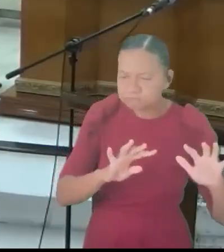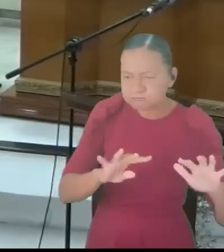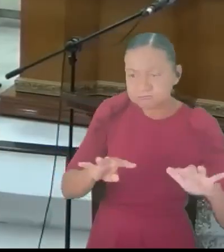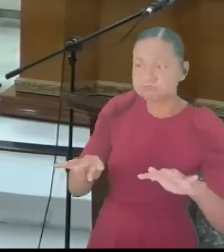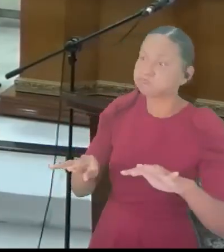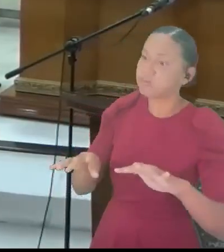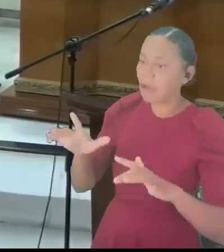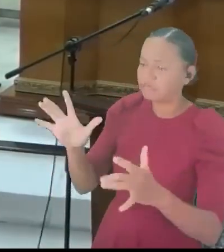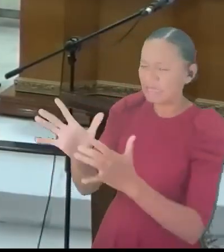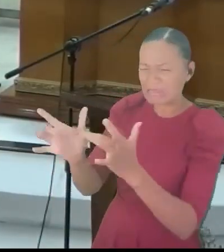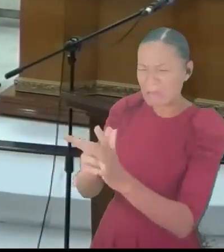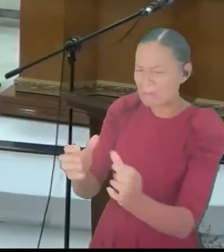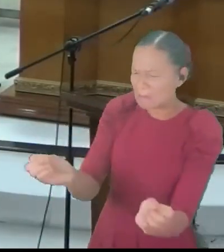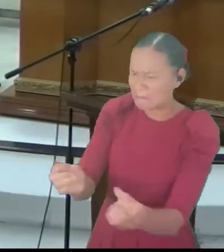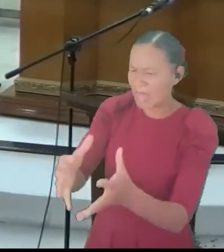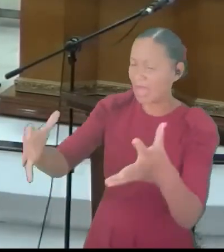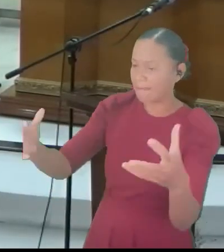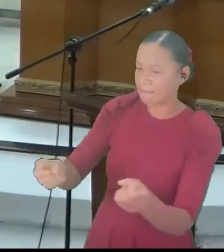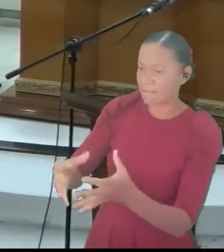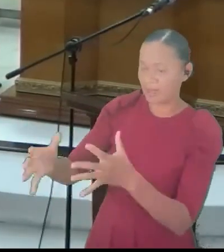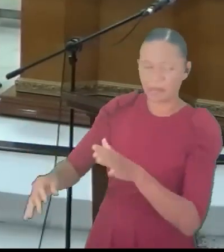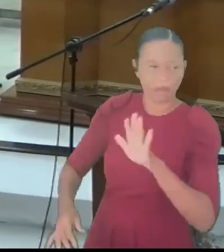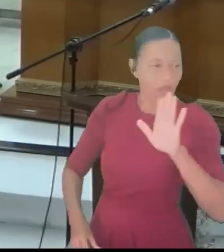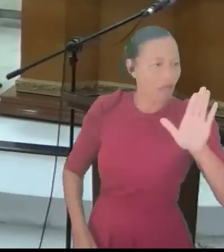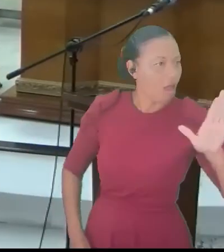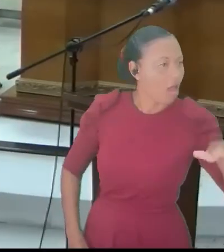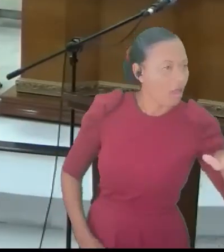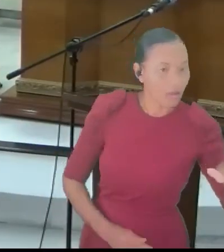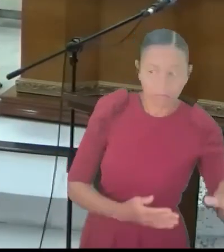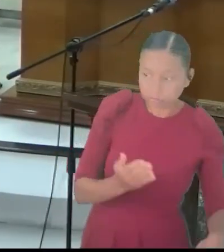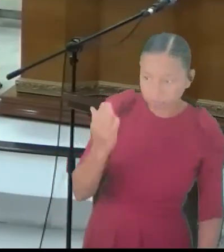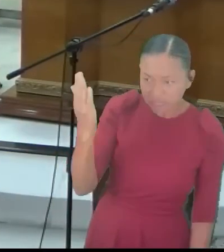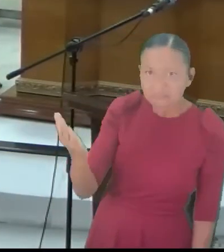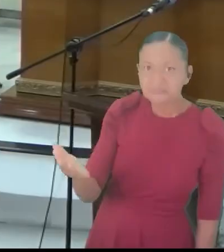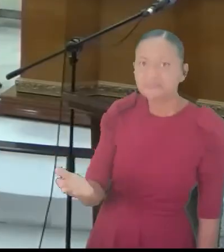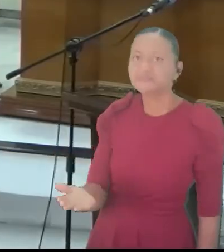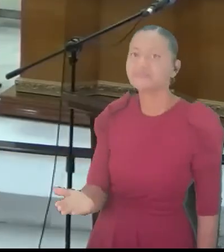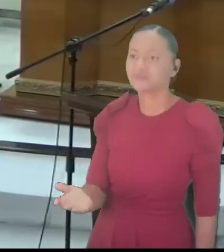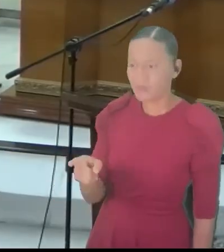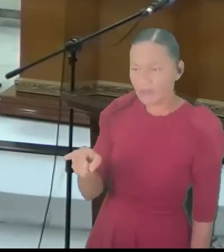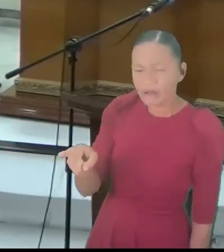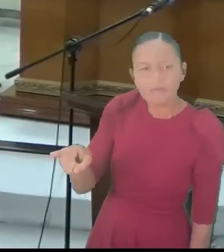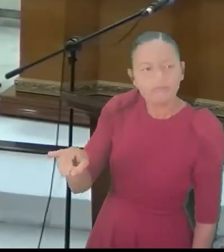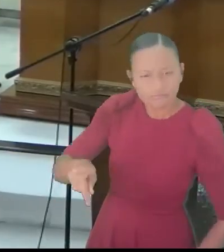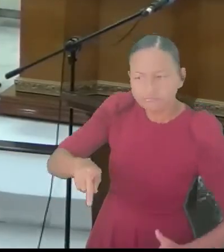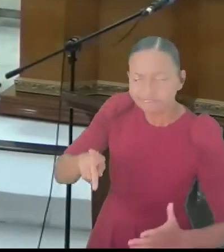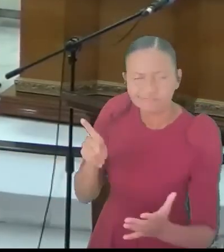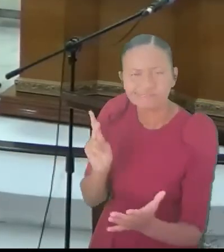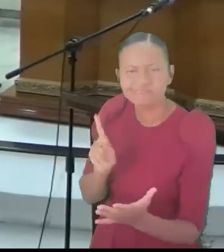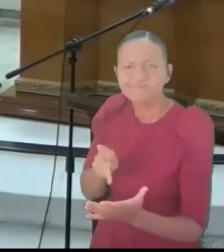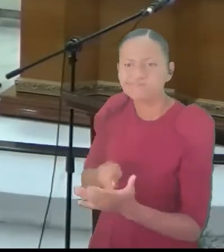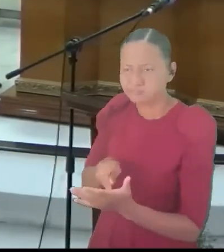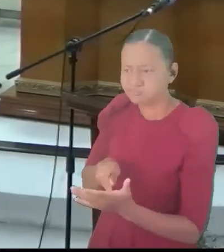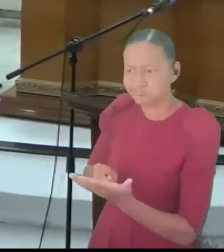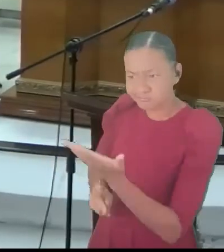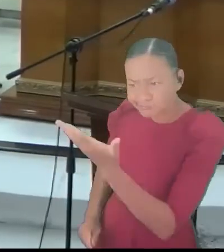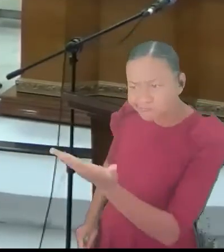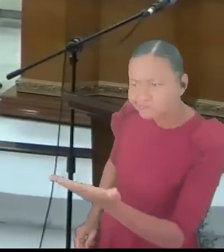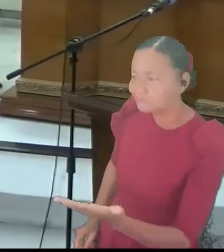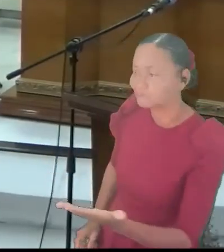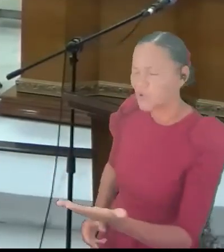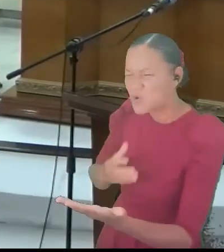tinha feito, diziam: este é verdadeiramente